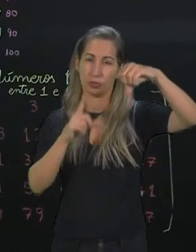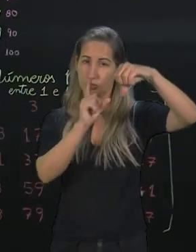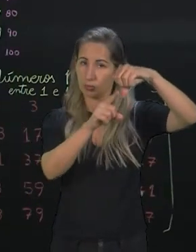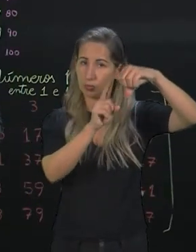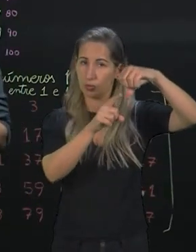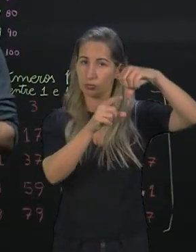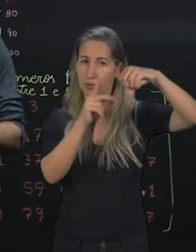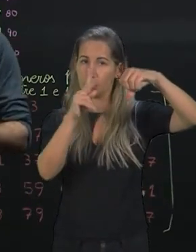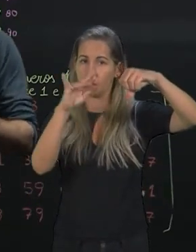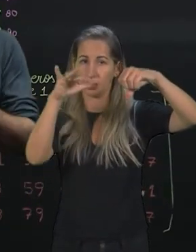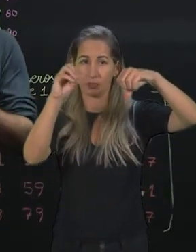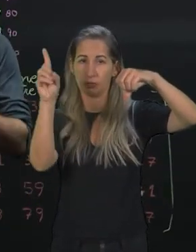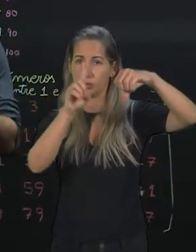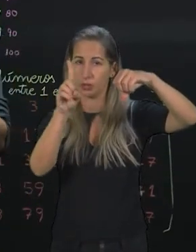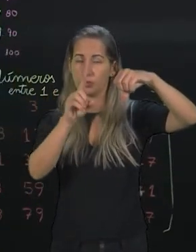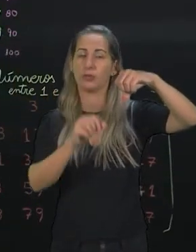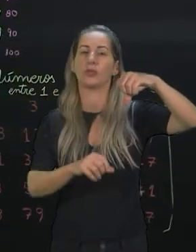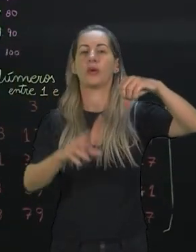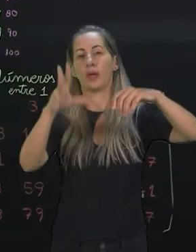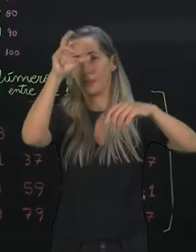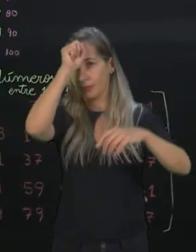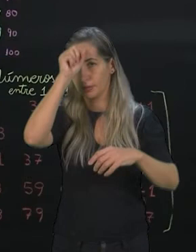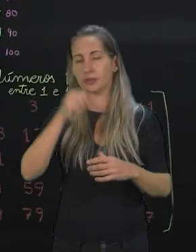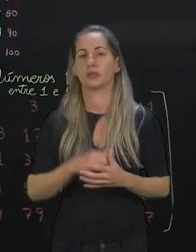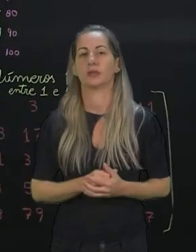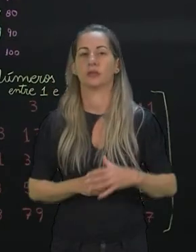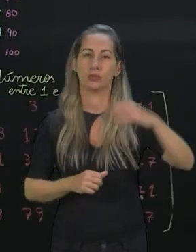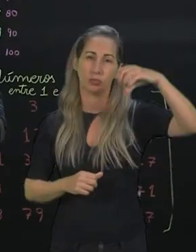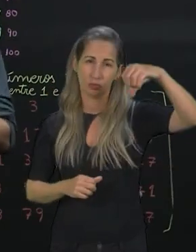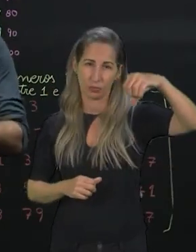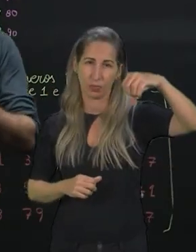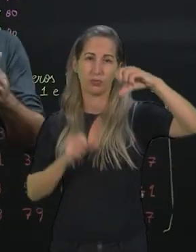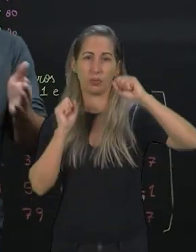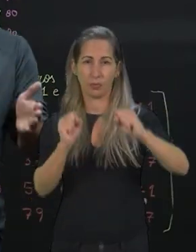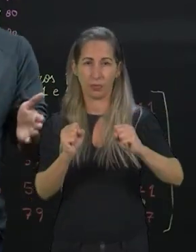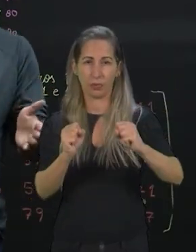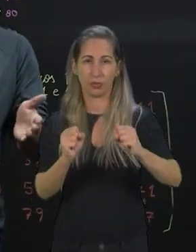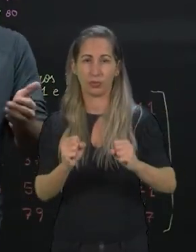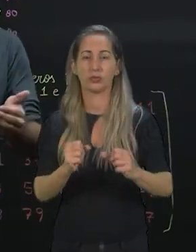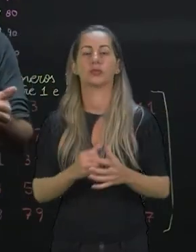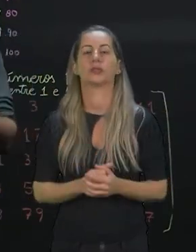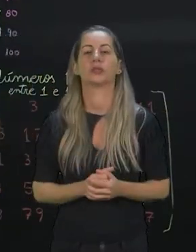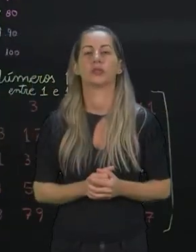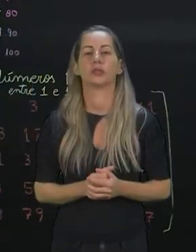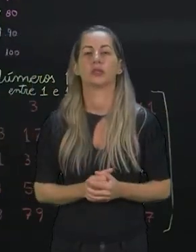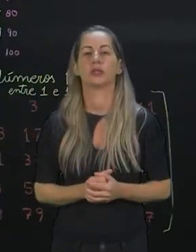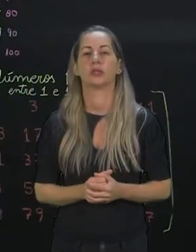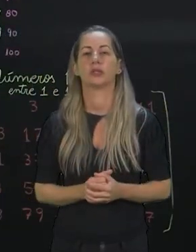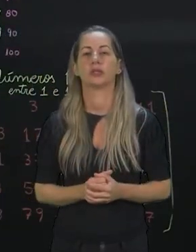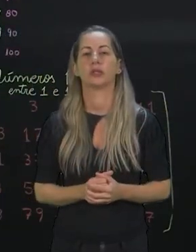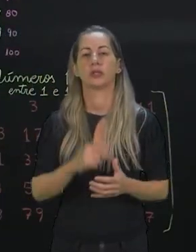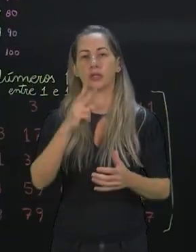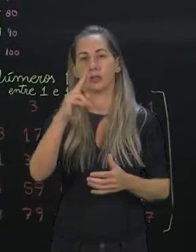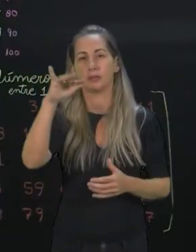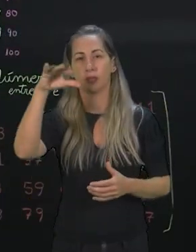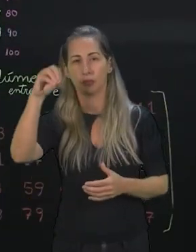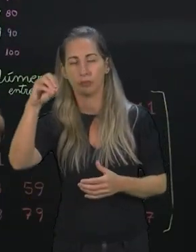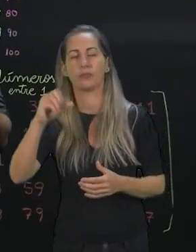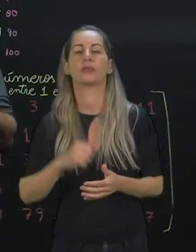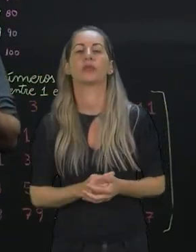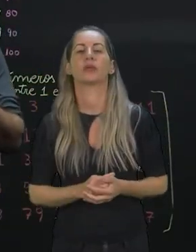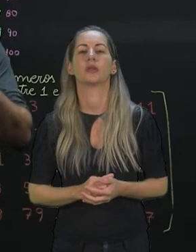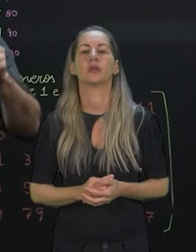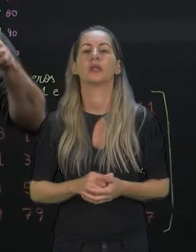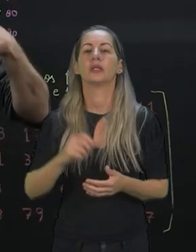9, ele não é primo. Só que a gente vai aprender que o 9, ele pode ser decomposto em números primos e que a gente